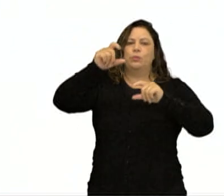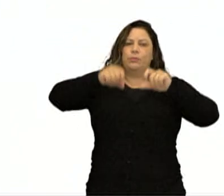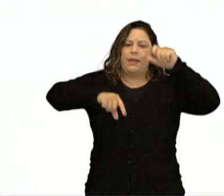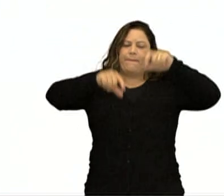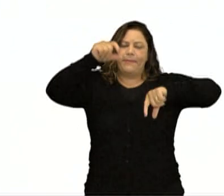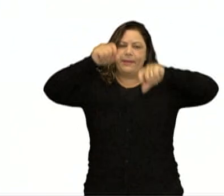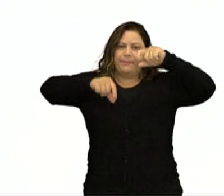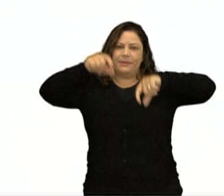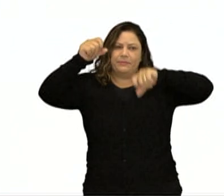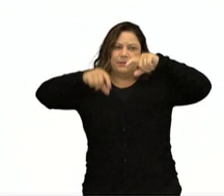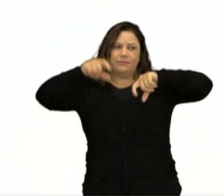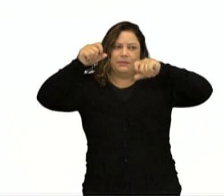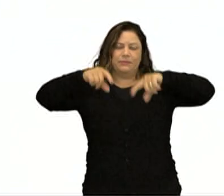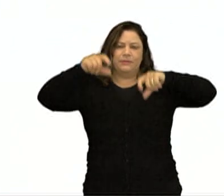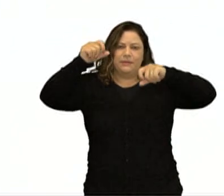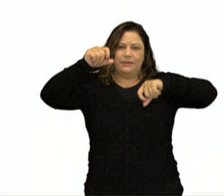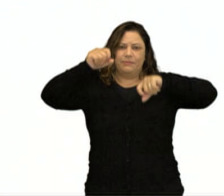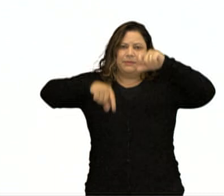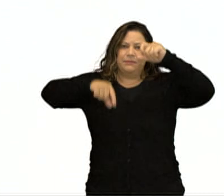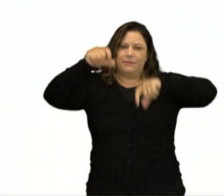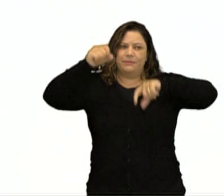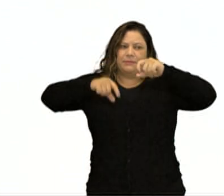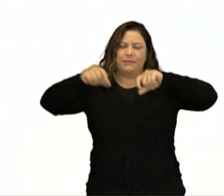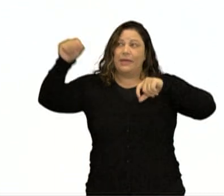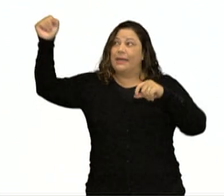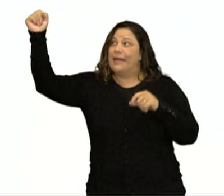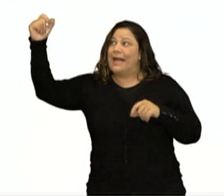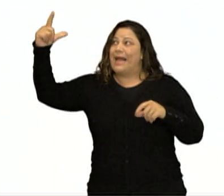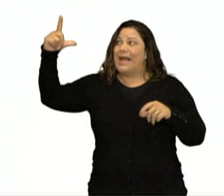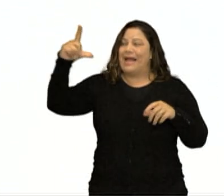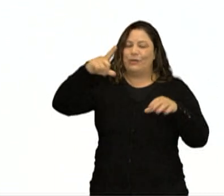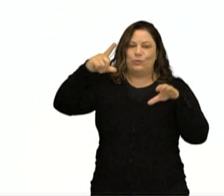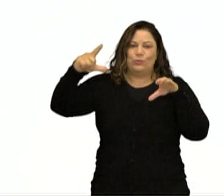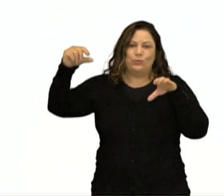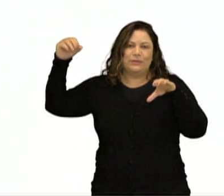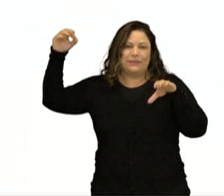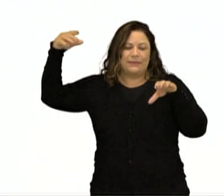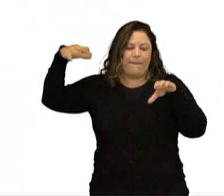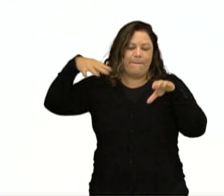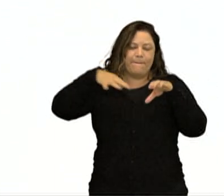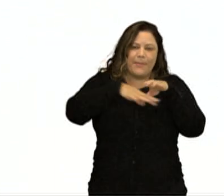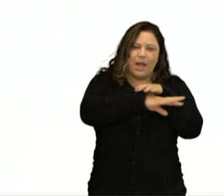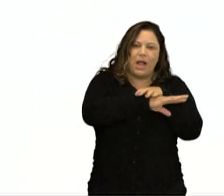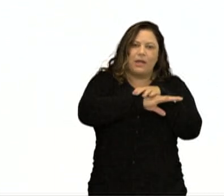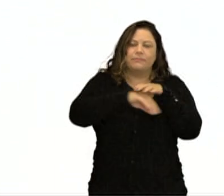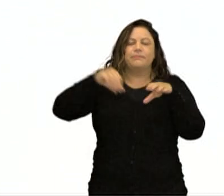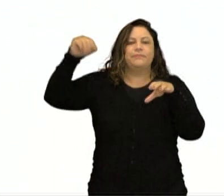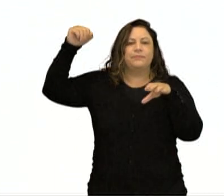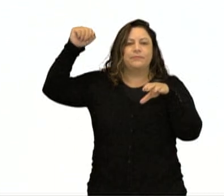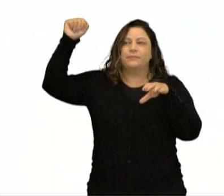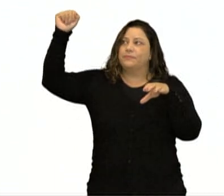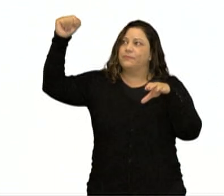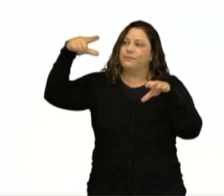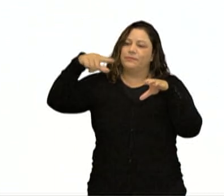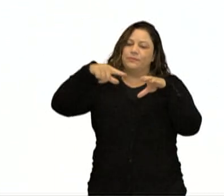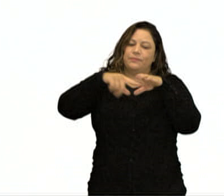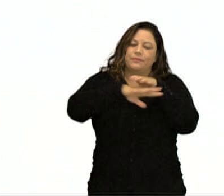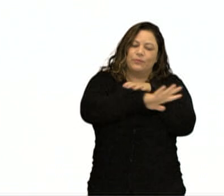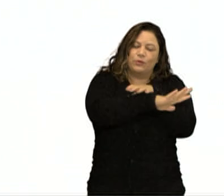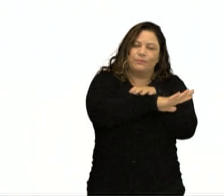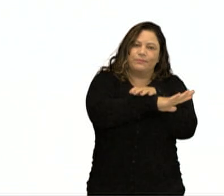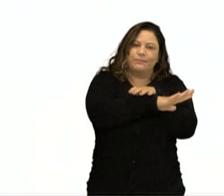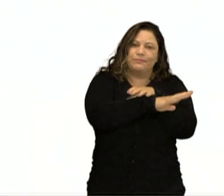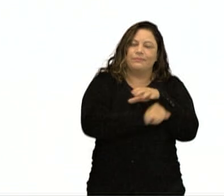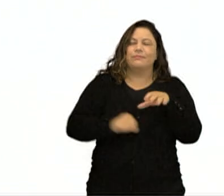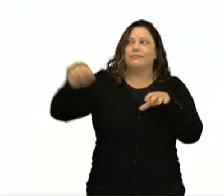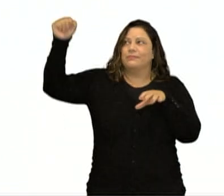água, elas fazem com que a luz solar tenha que atravessar essas gotas. E esse processo nós chamamos de refração, né? Então,